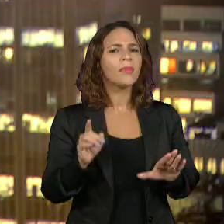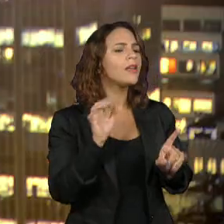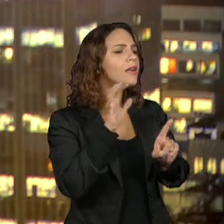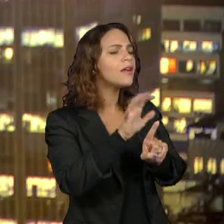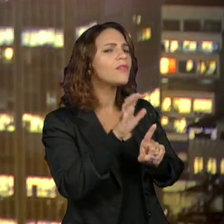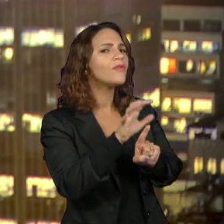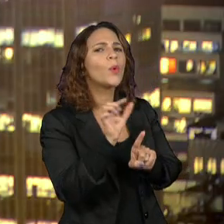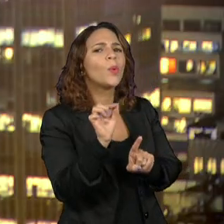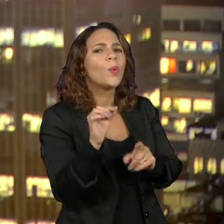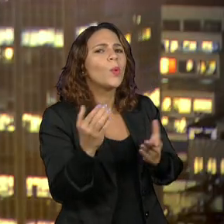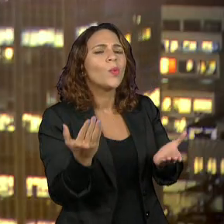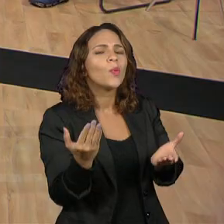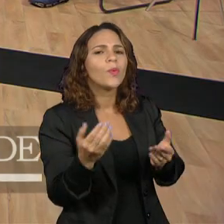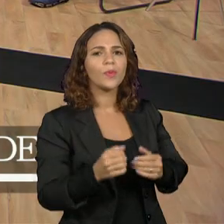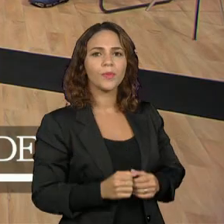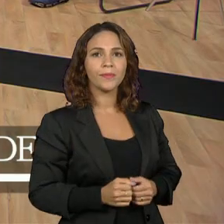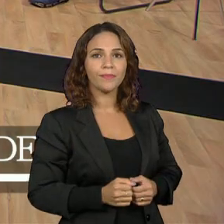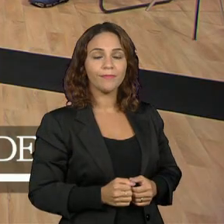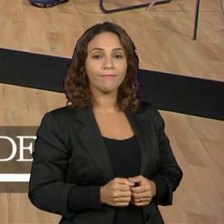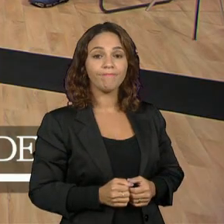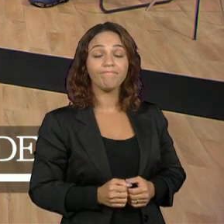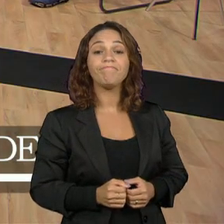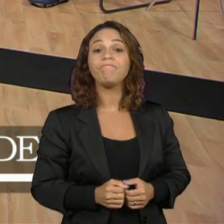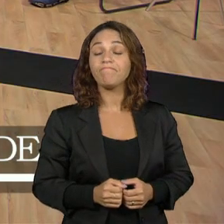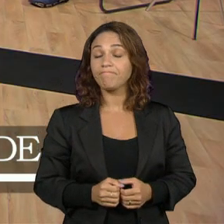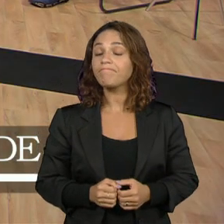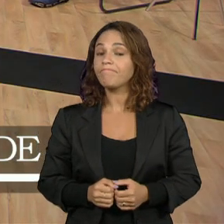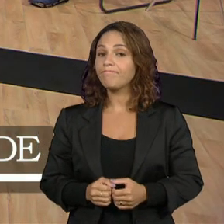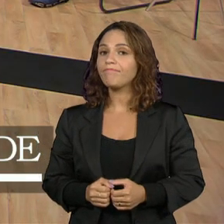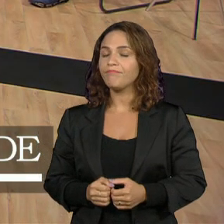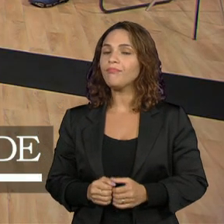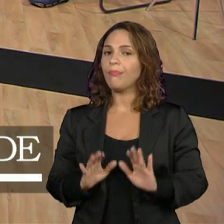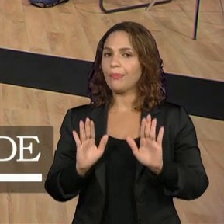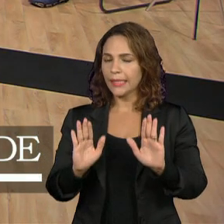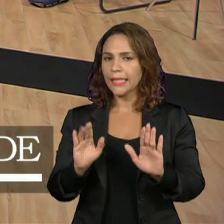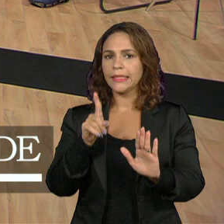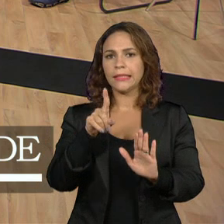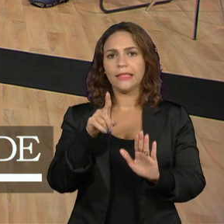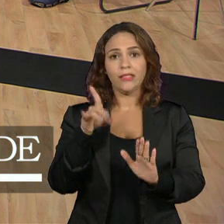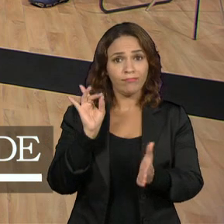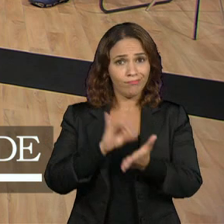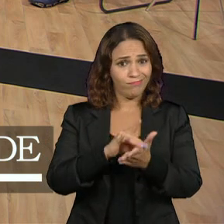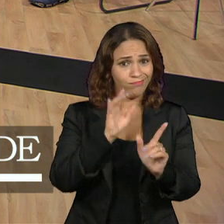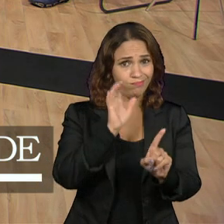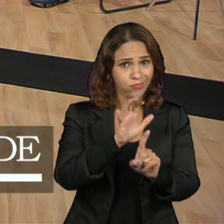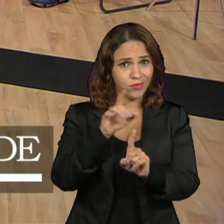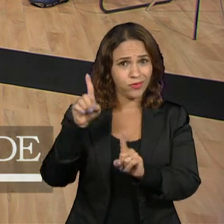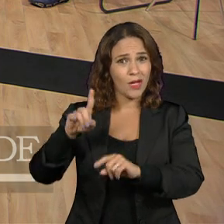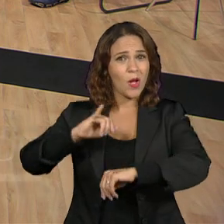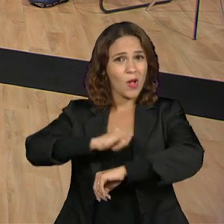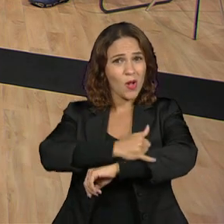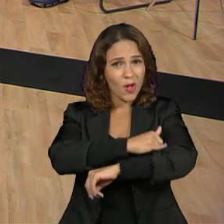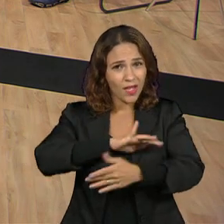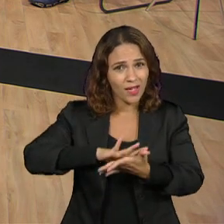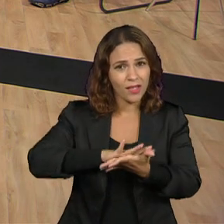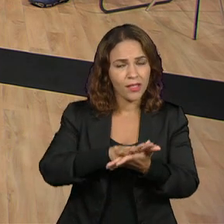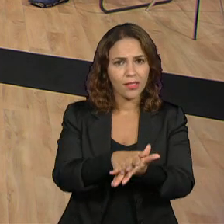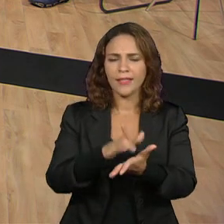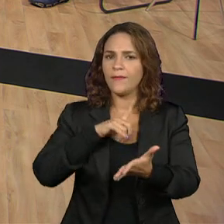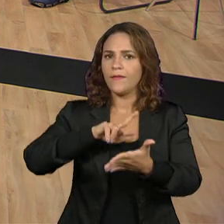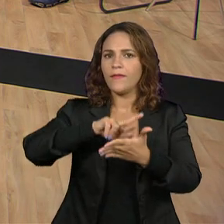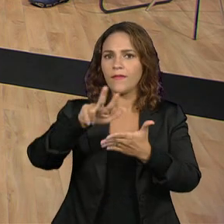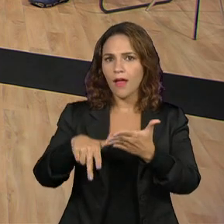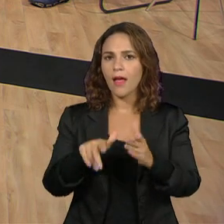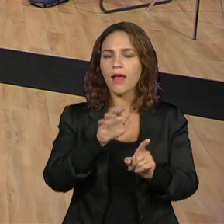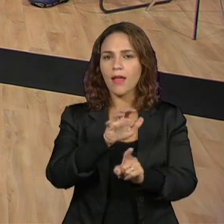impactos, doutor Adriano, da gordofobia? Bom, os impactos da gordofobia são variados.